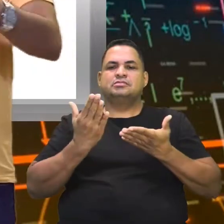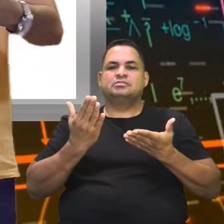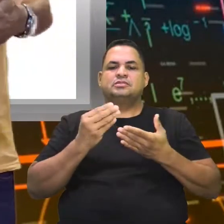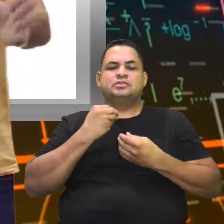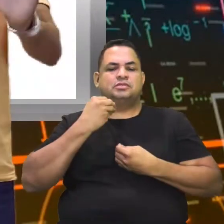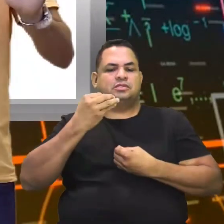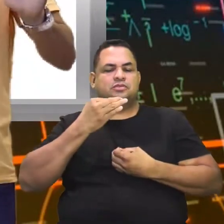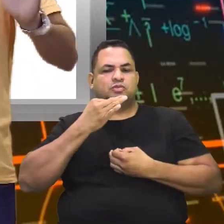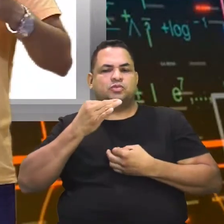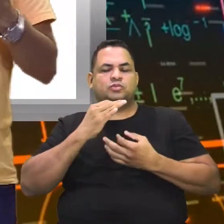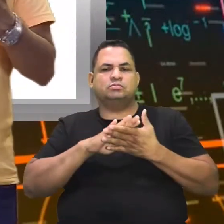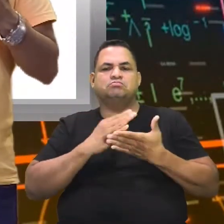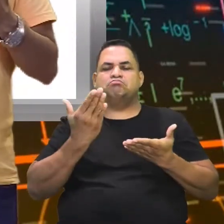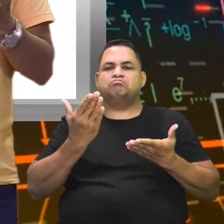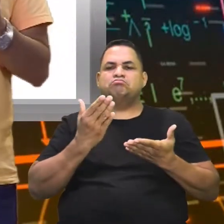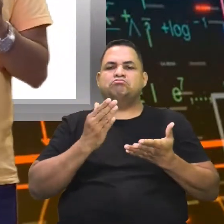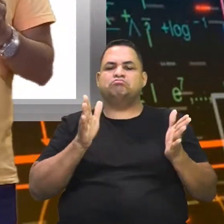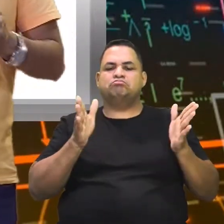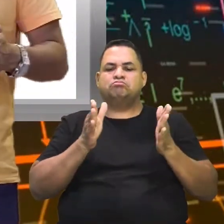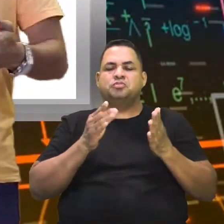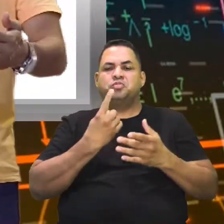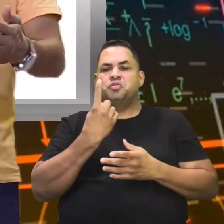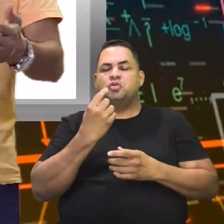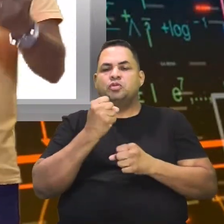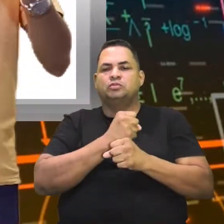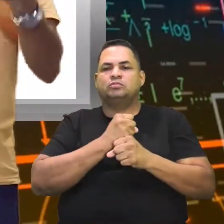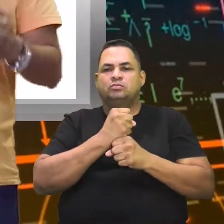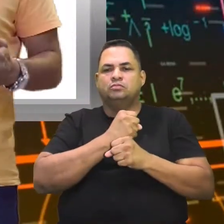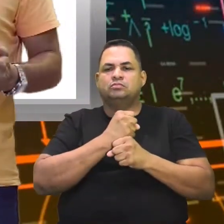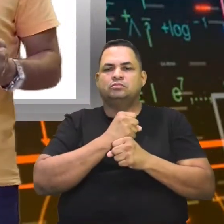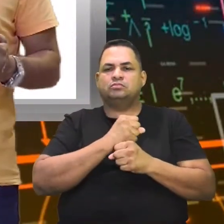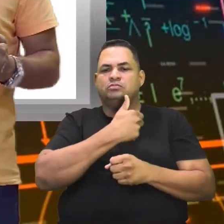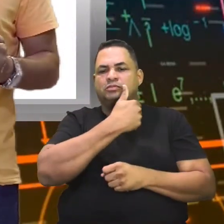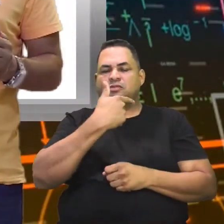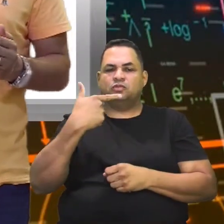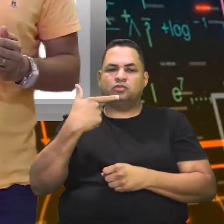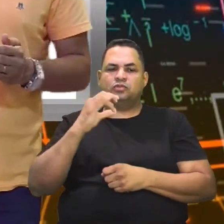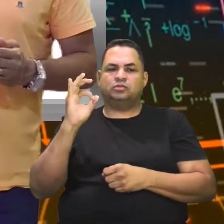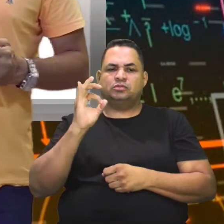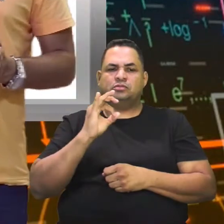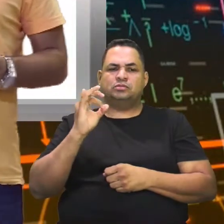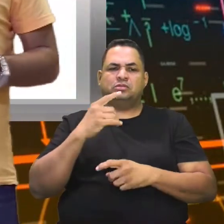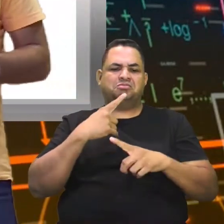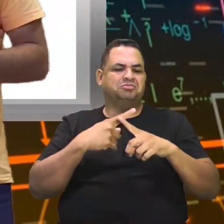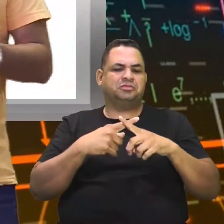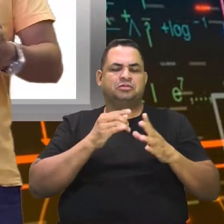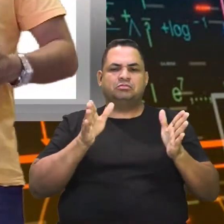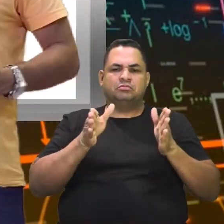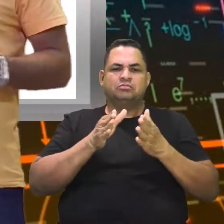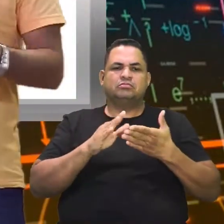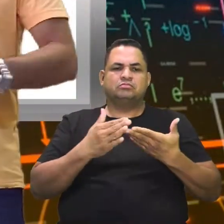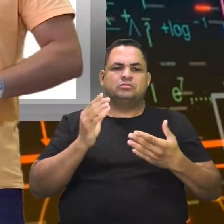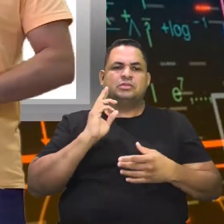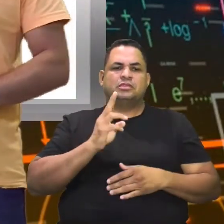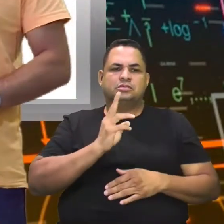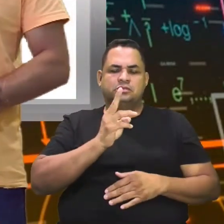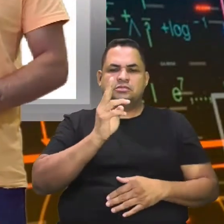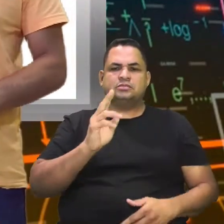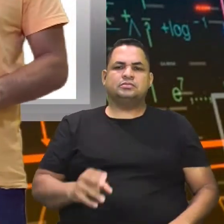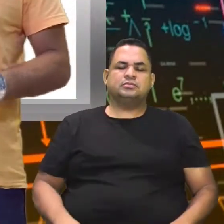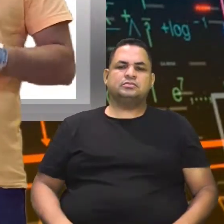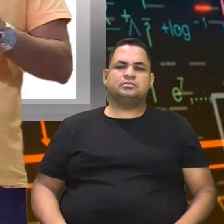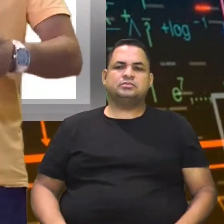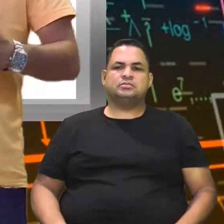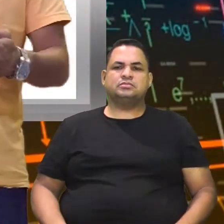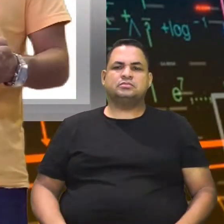supor mesmo 12% em um ano, em 1%. Em um ano é 12%. É só multiplicar pelo período, porque né? Porque é constante. Só vai constante,